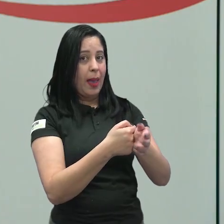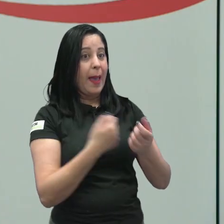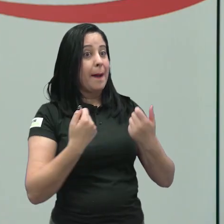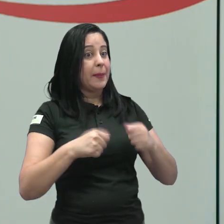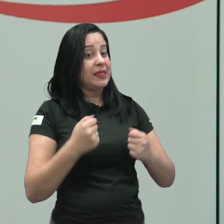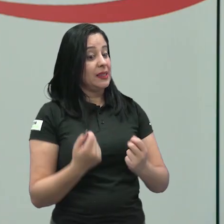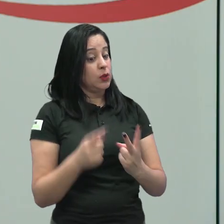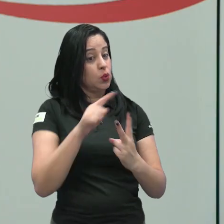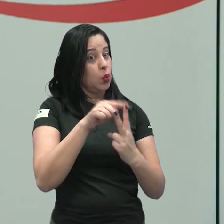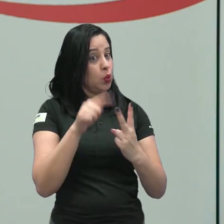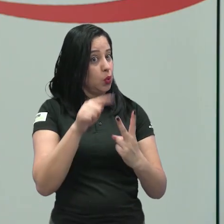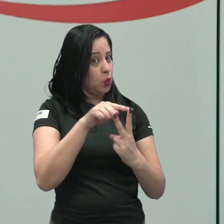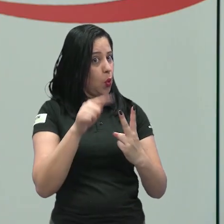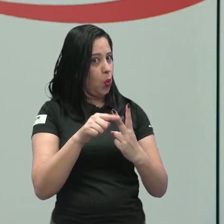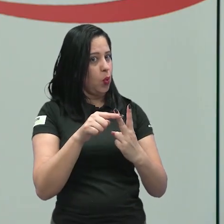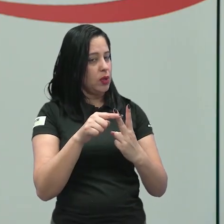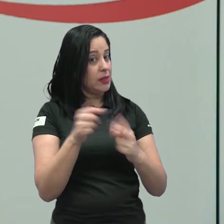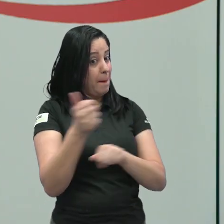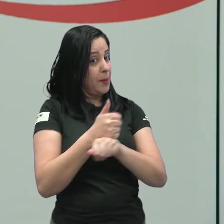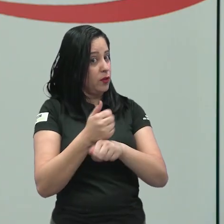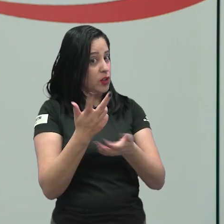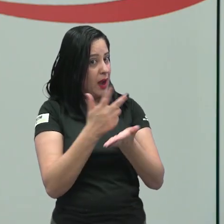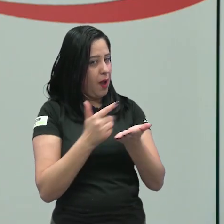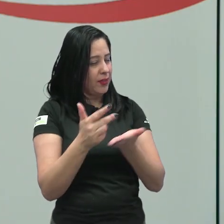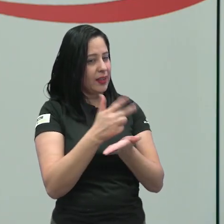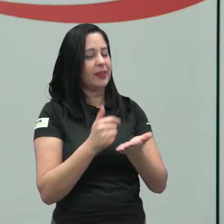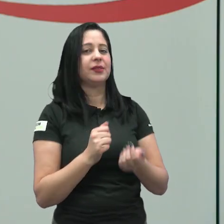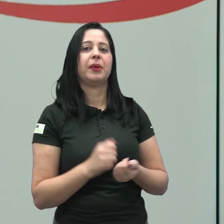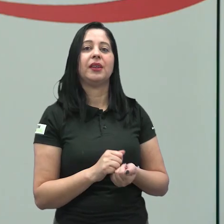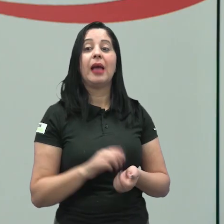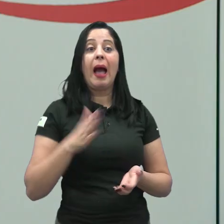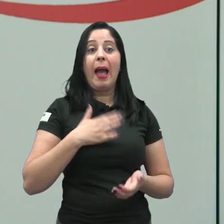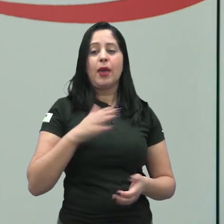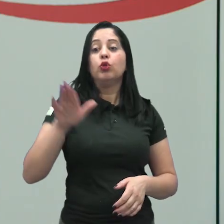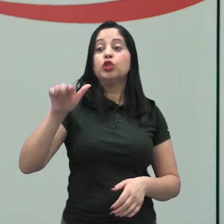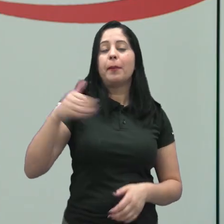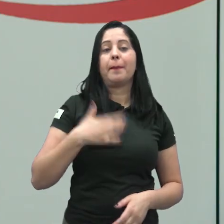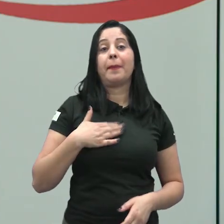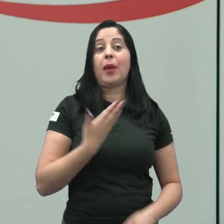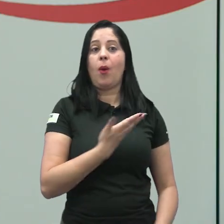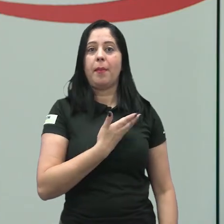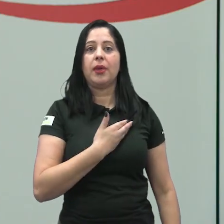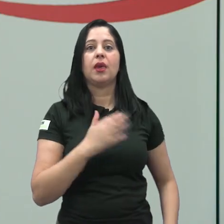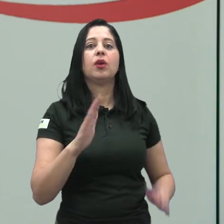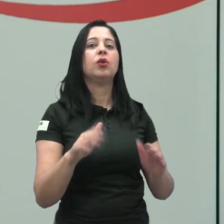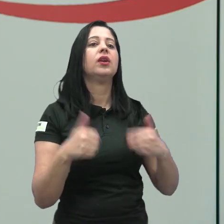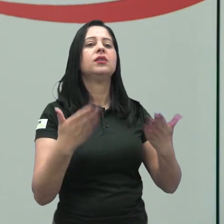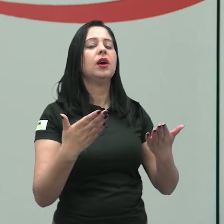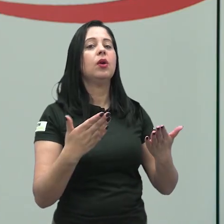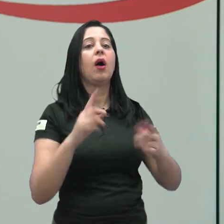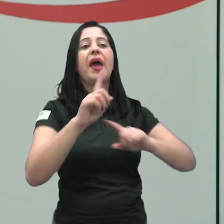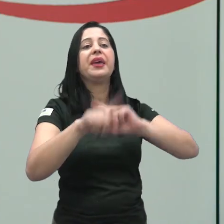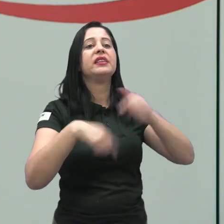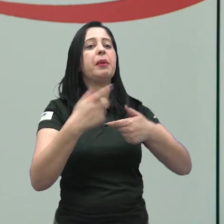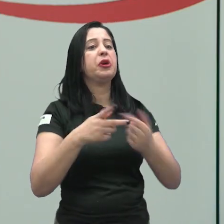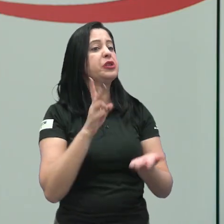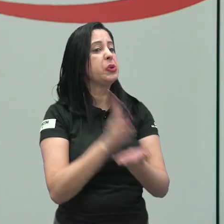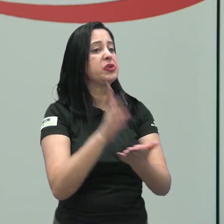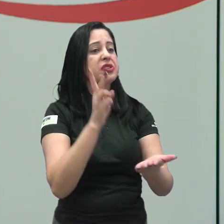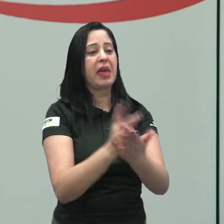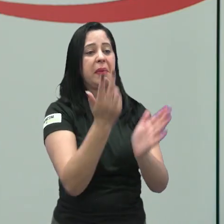eu ainda convenci um amigo meu que era artista também na época. E daí desse tempo pra cá eu comecei a